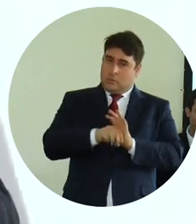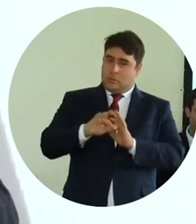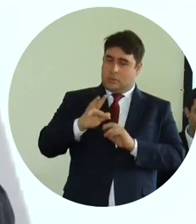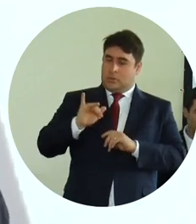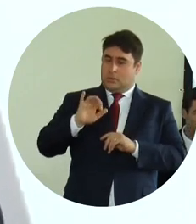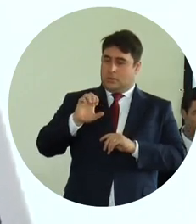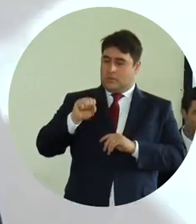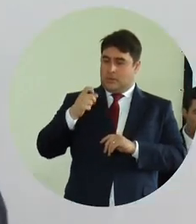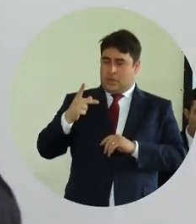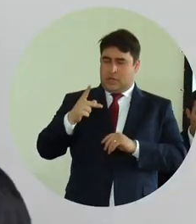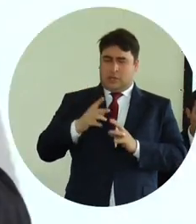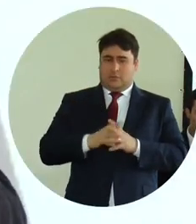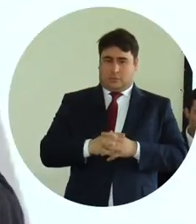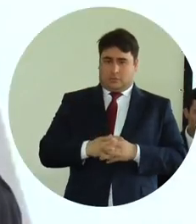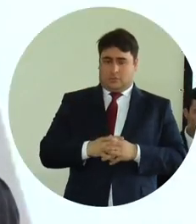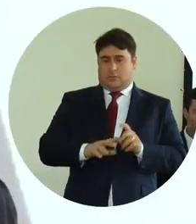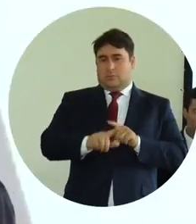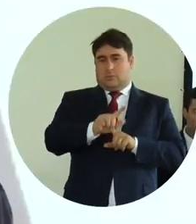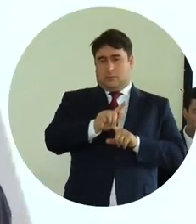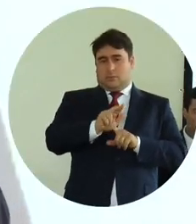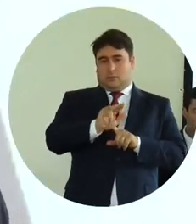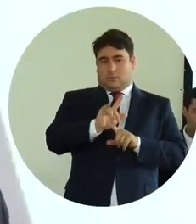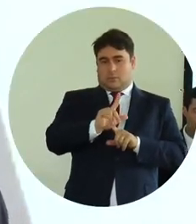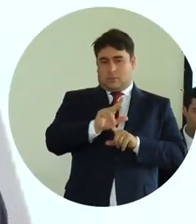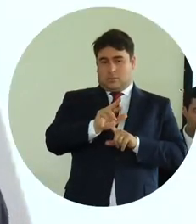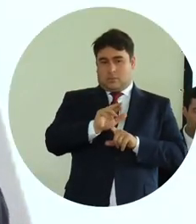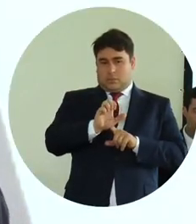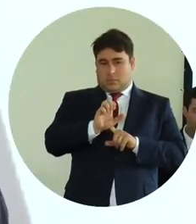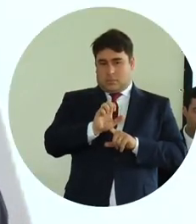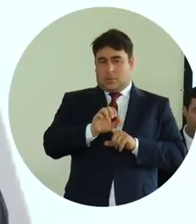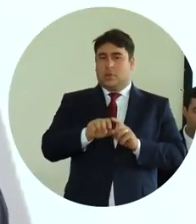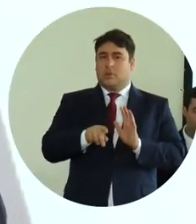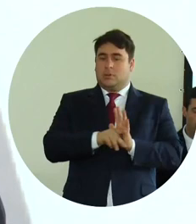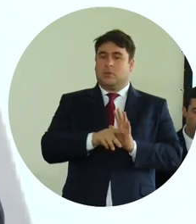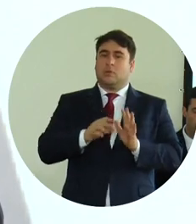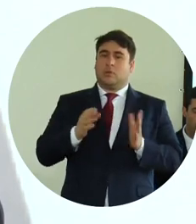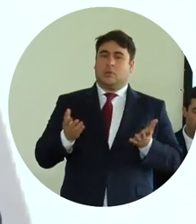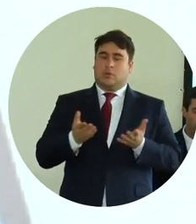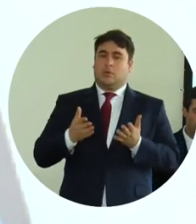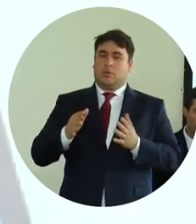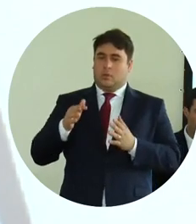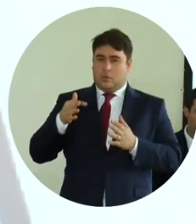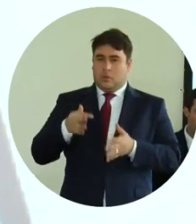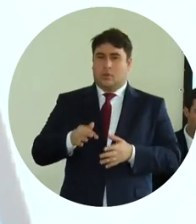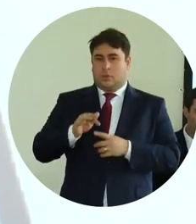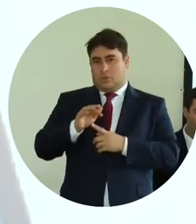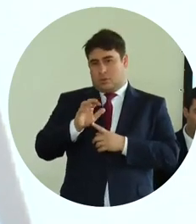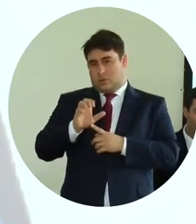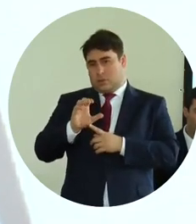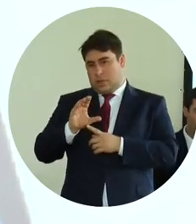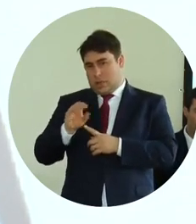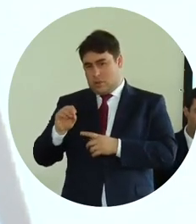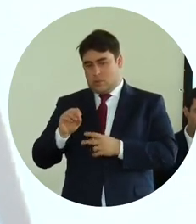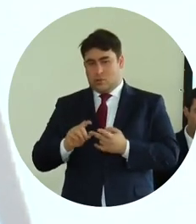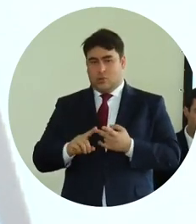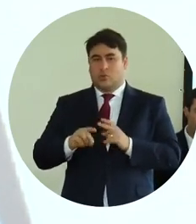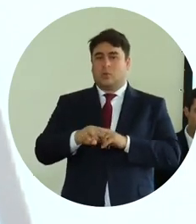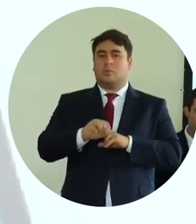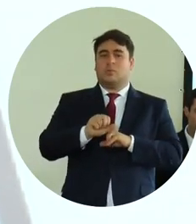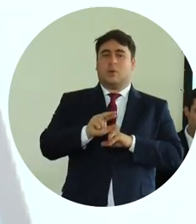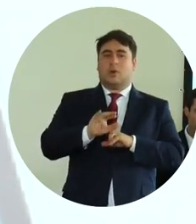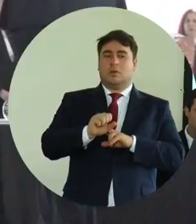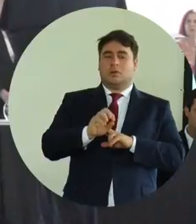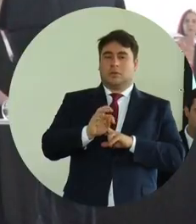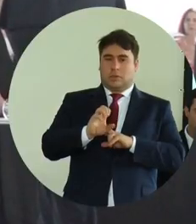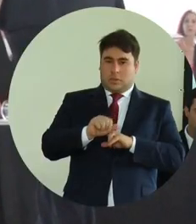São Paulo, Fiesp. Guilherme McNichol Bara, da Fundação Espaço Eco. Maristela Marques